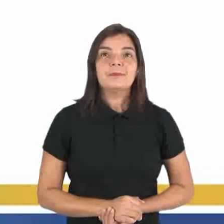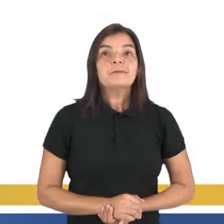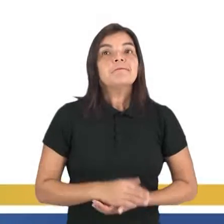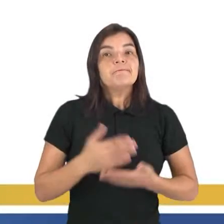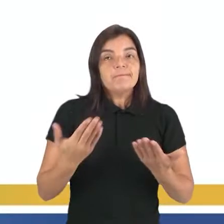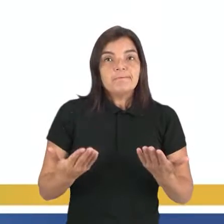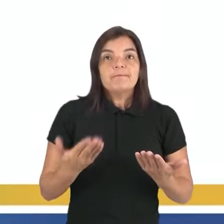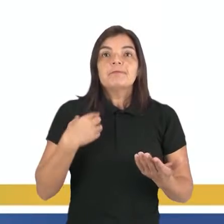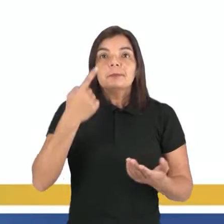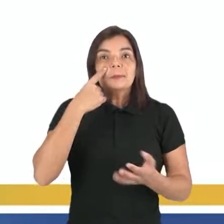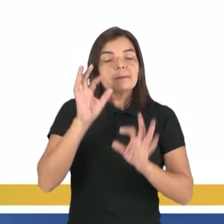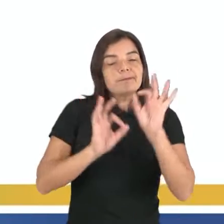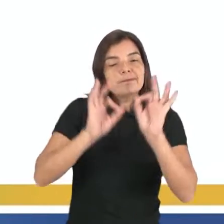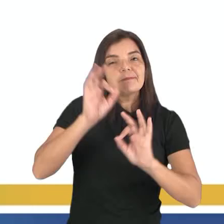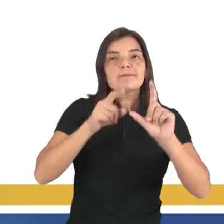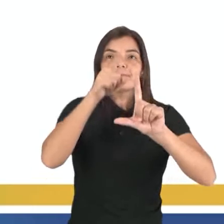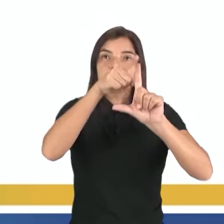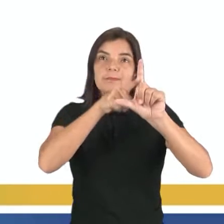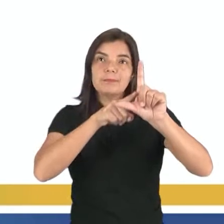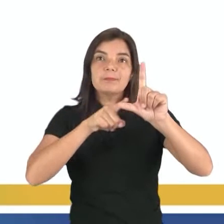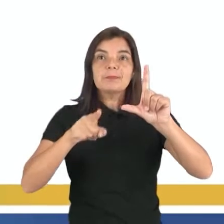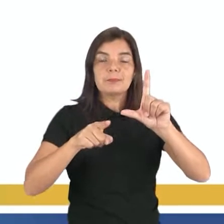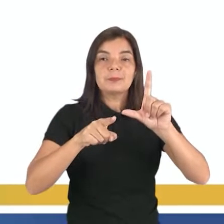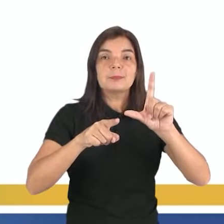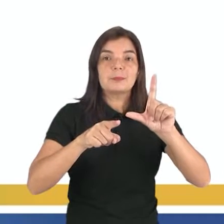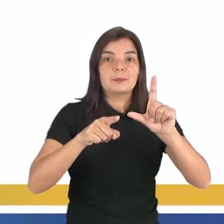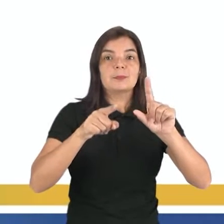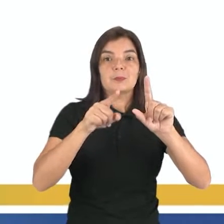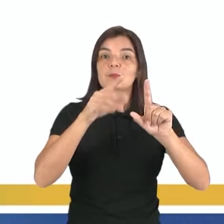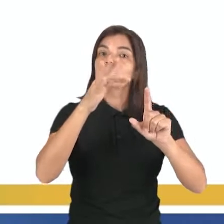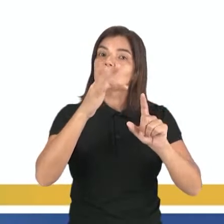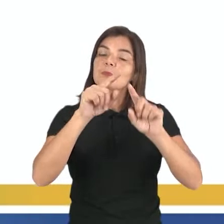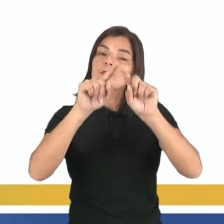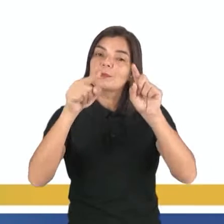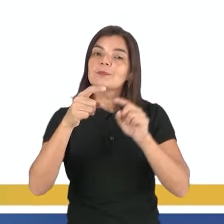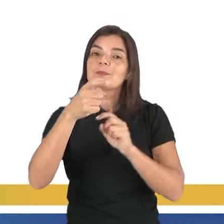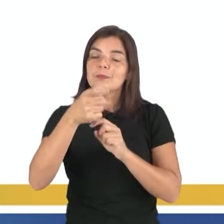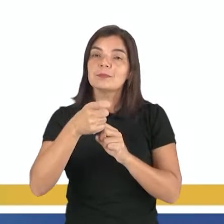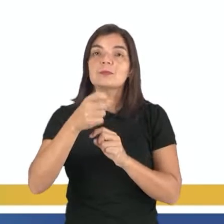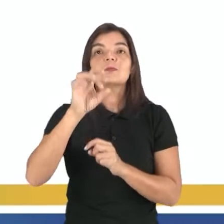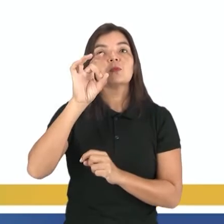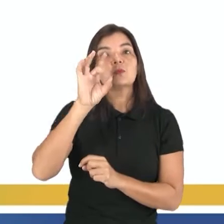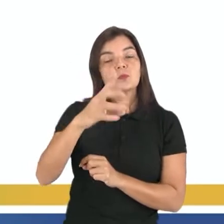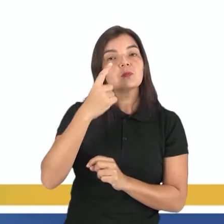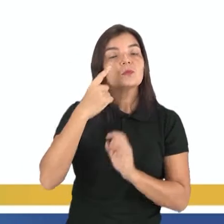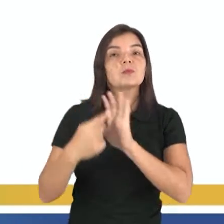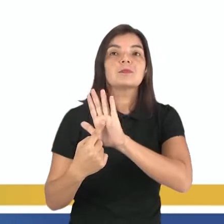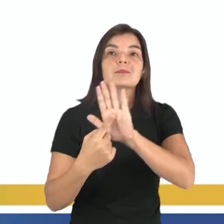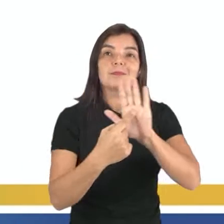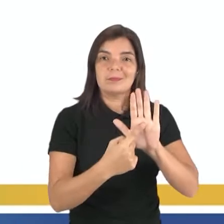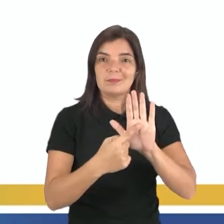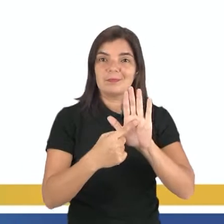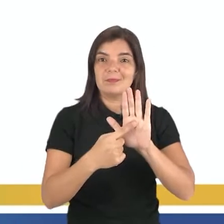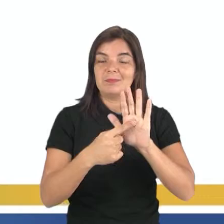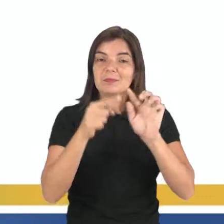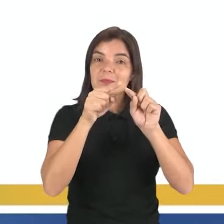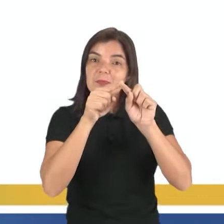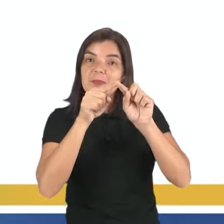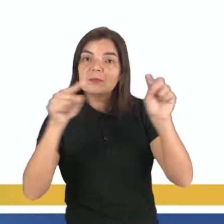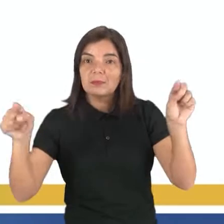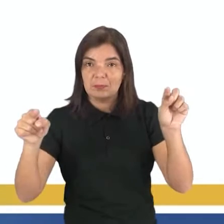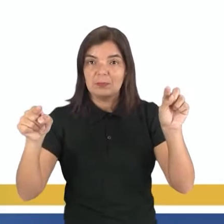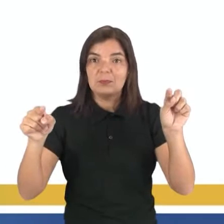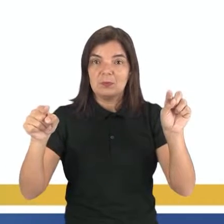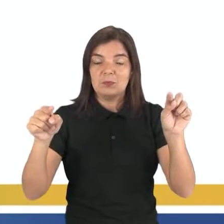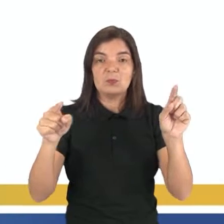Com isso, para construir o gráfico de uma função afim, da forma x mais b, né, basta representar a reta determinada